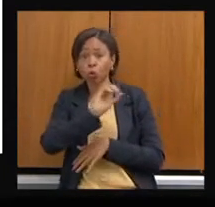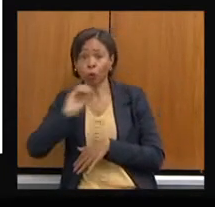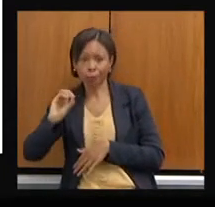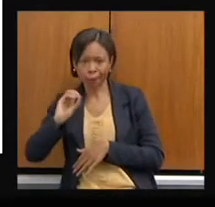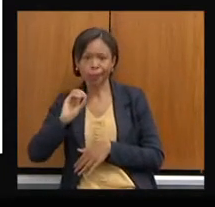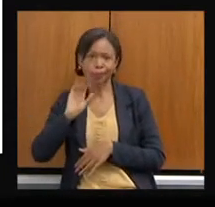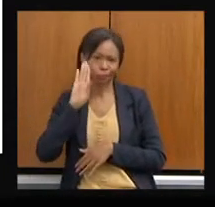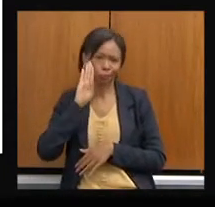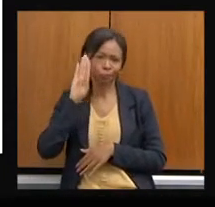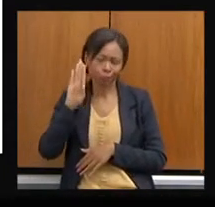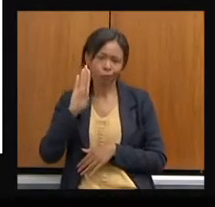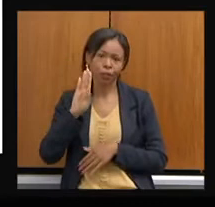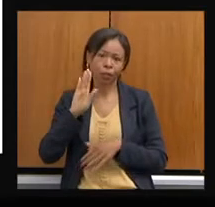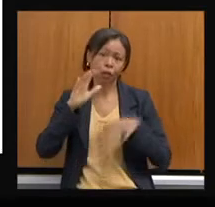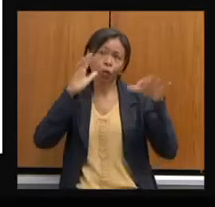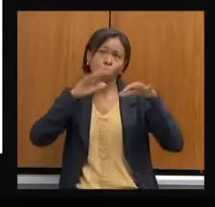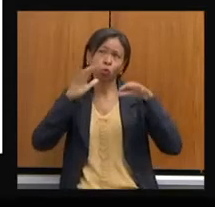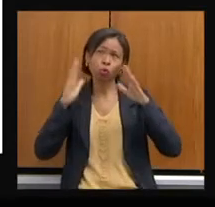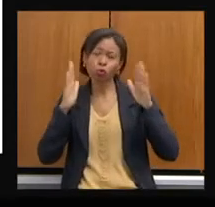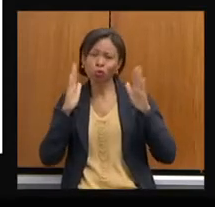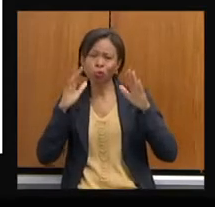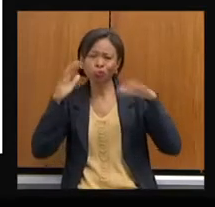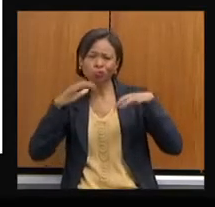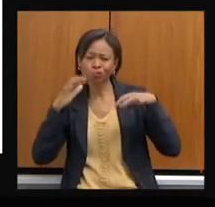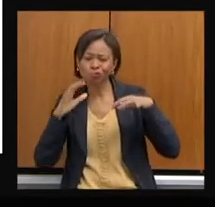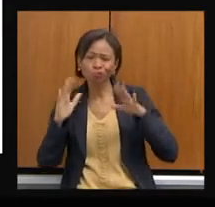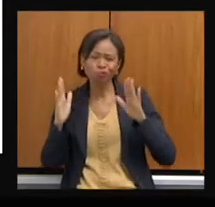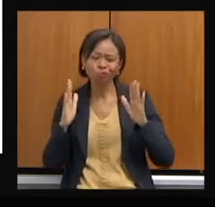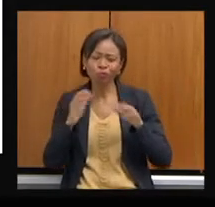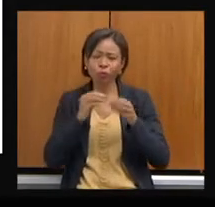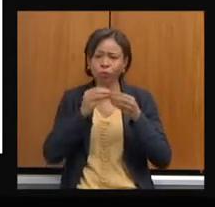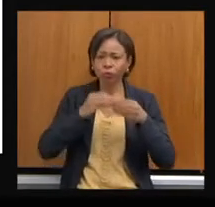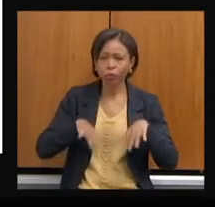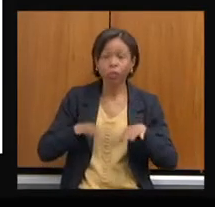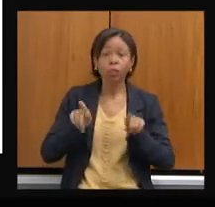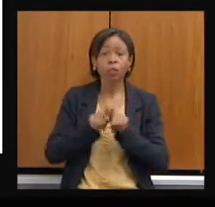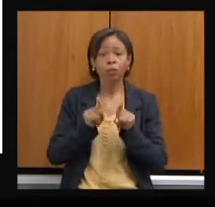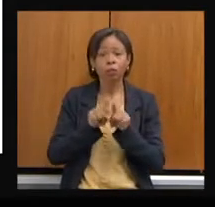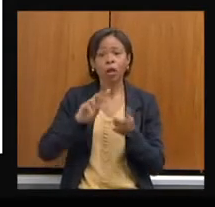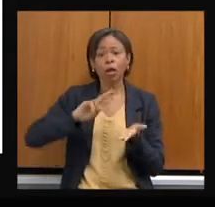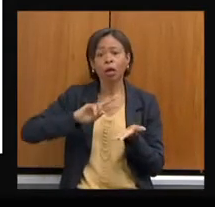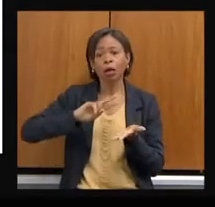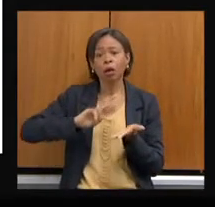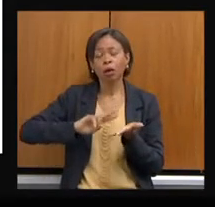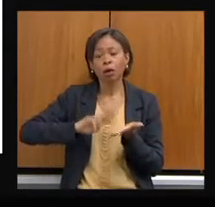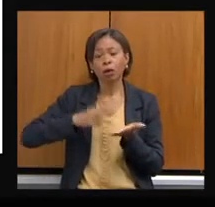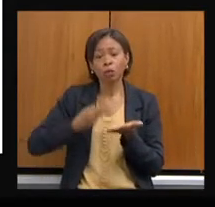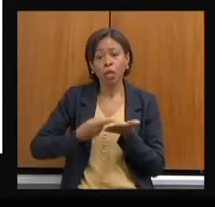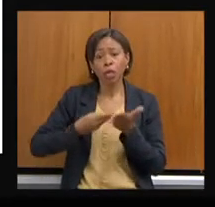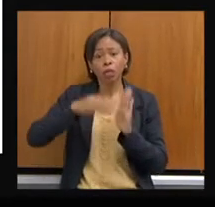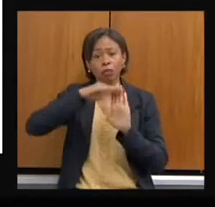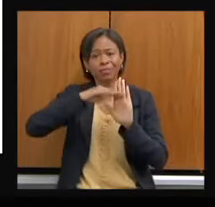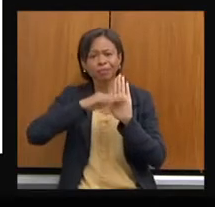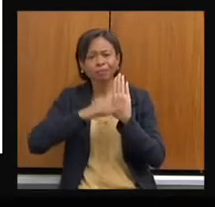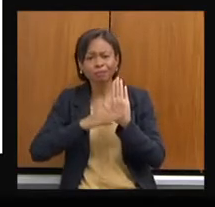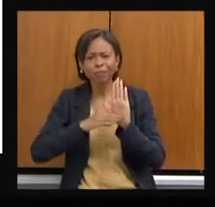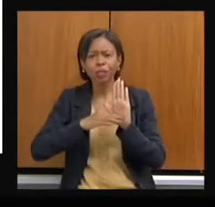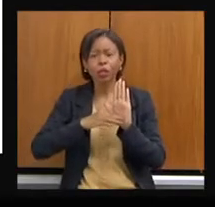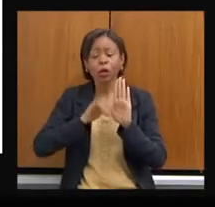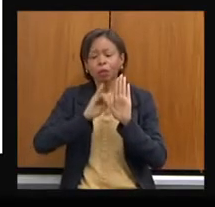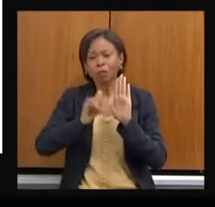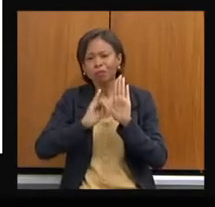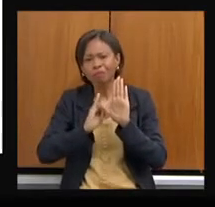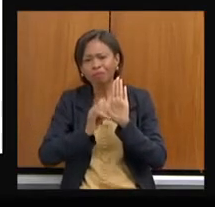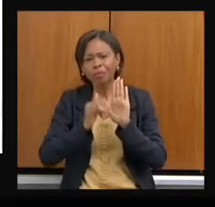do último período chuvoso e também foi feita uma atualização da cartilha de orientação sobre prevenção de coronavírus